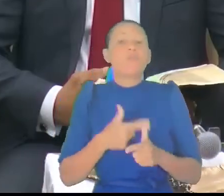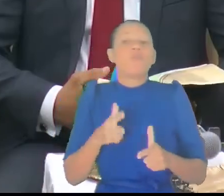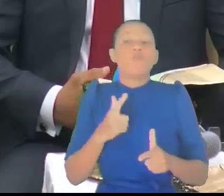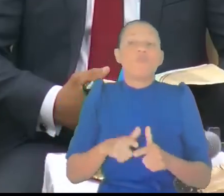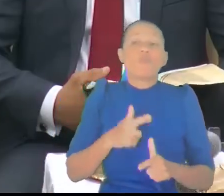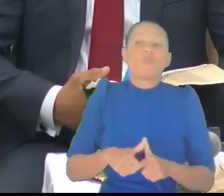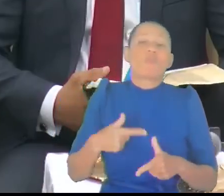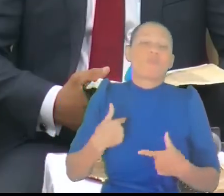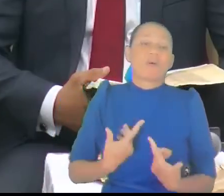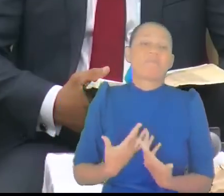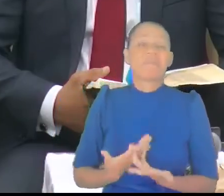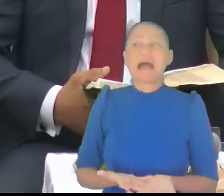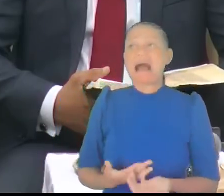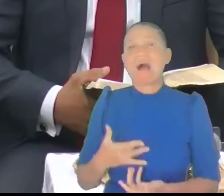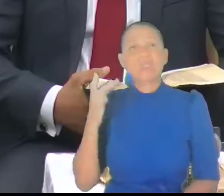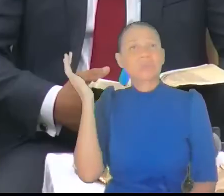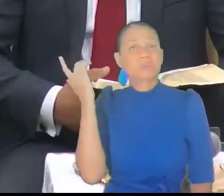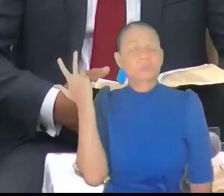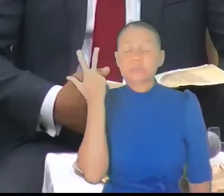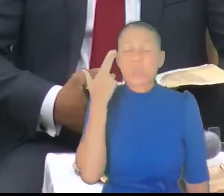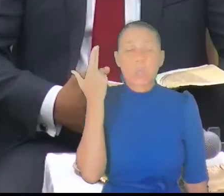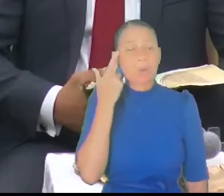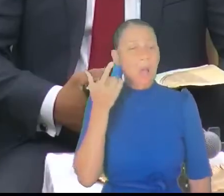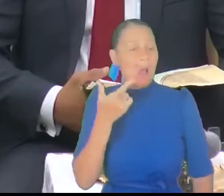nos conformarmos.